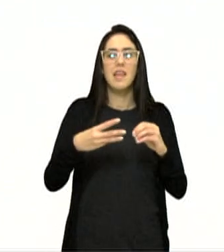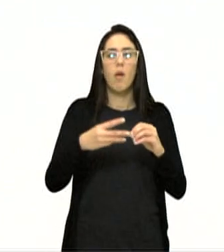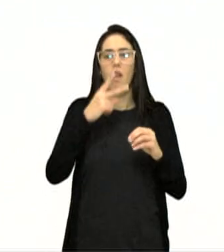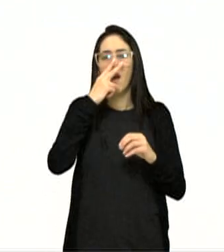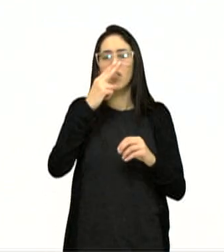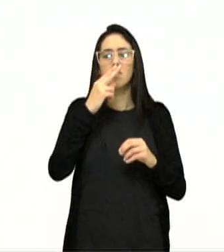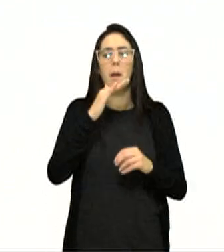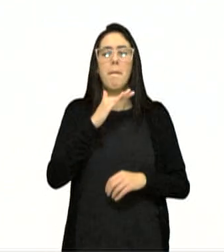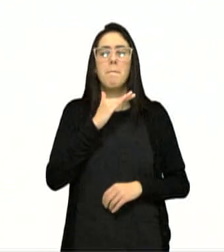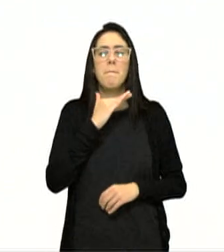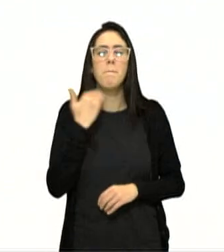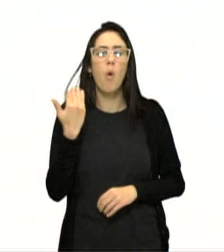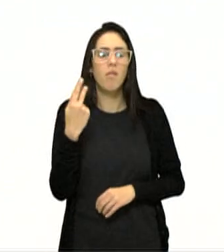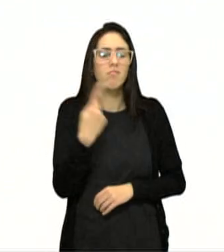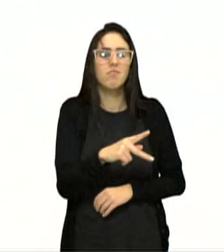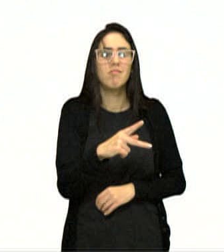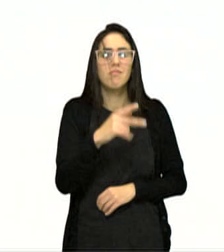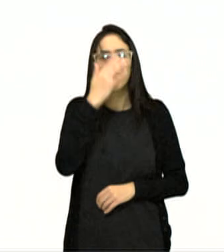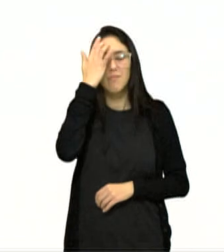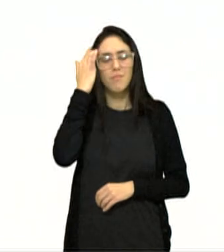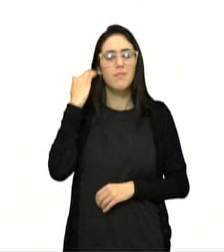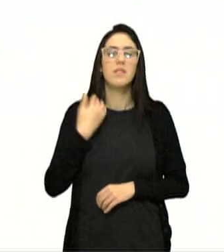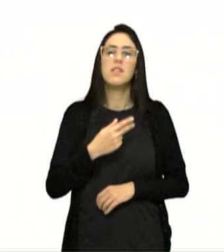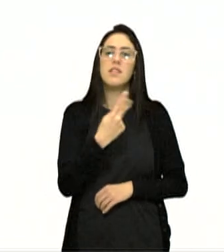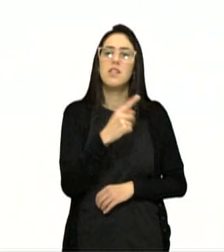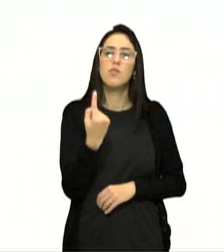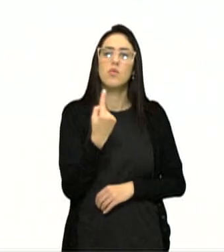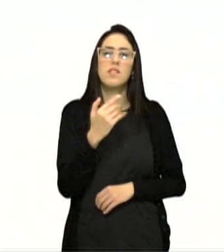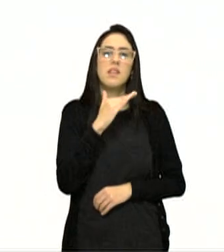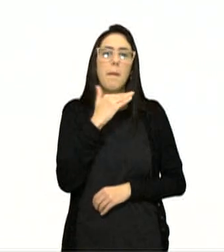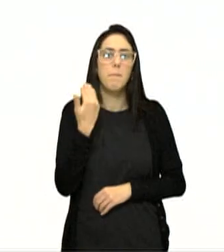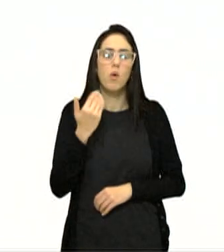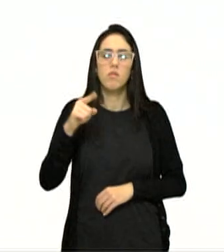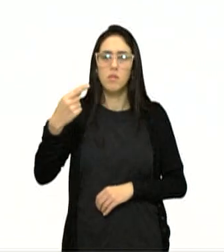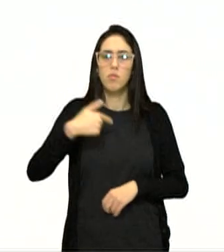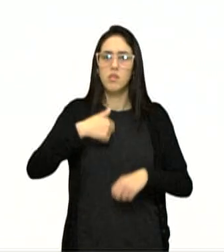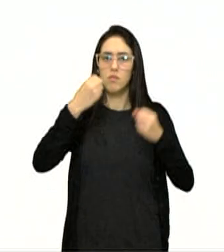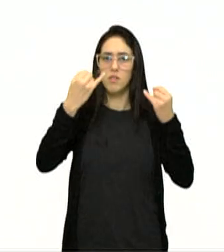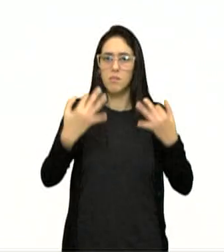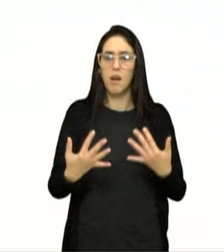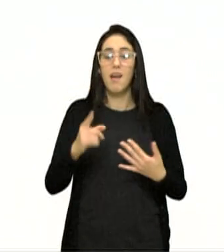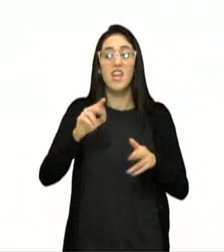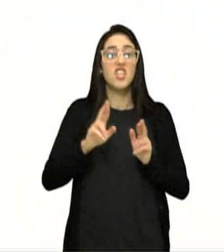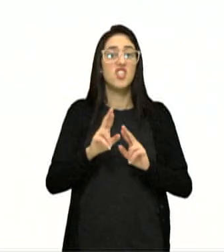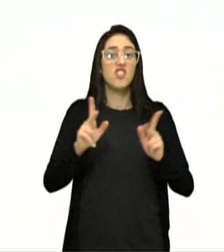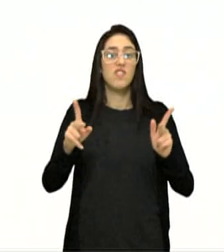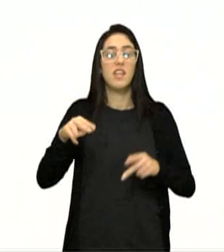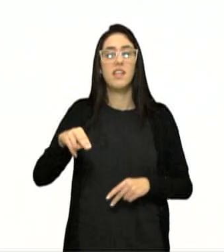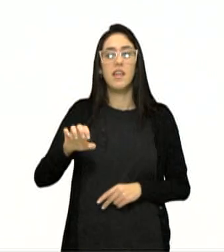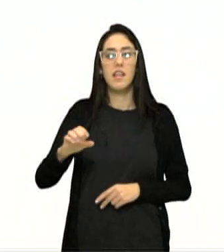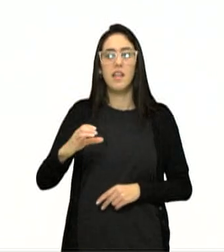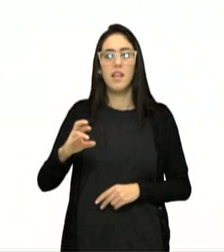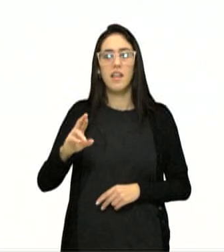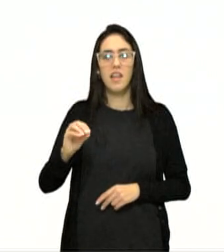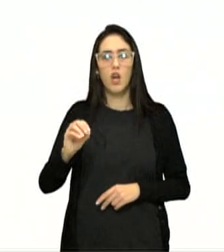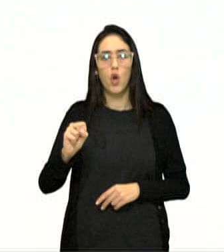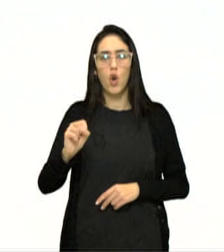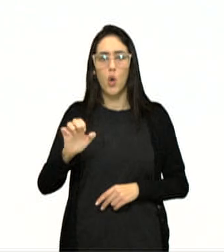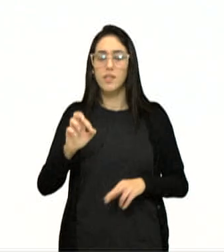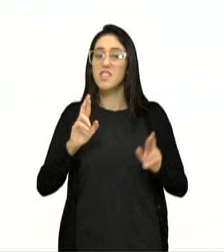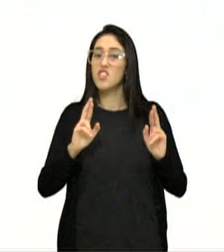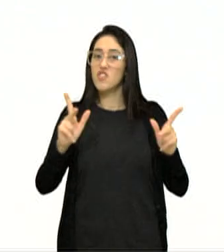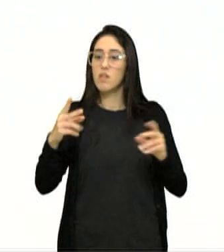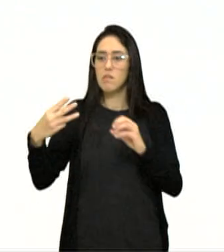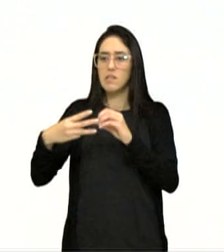espécie de um suicídio celular. Já vamos entender um pouquinho a mais sobre isso aí. Ela é diferente de uma necrose, por exemplo, na qual as células morrem por causa